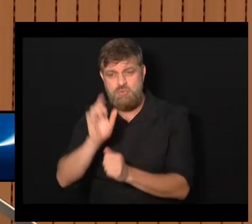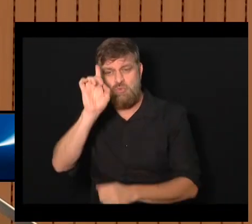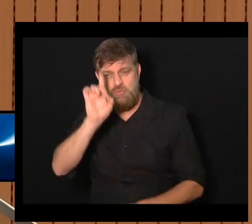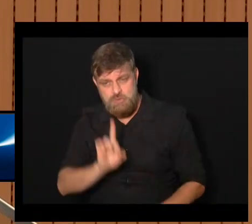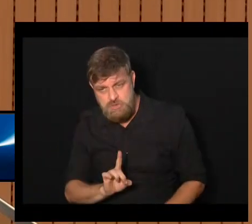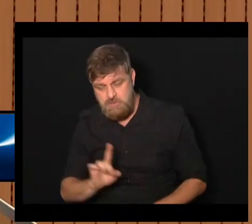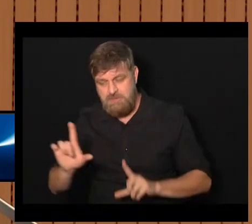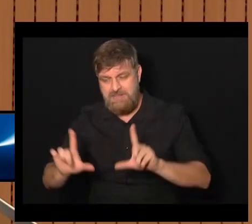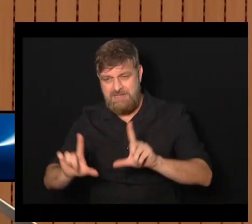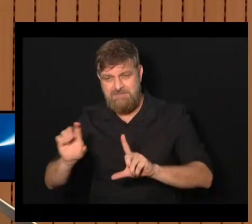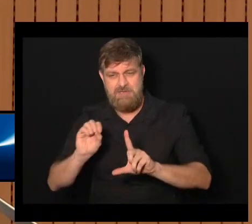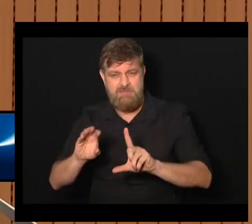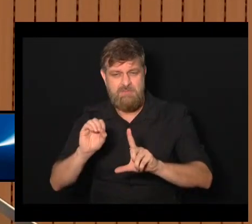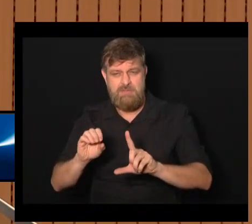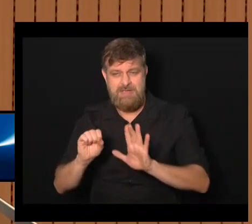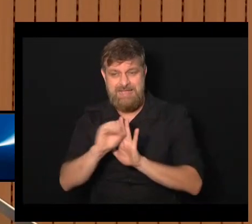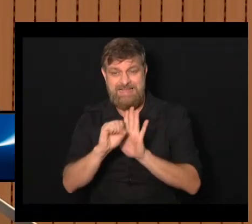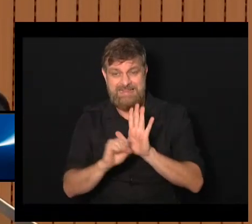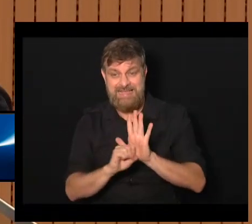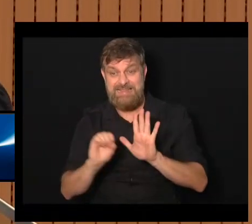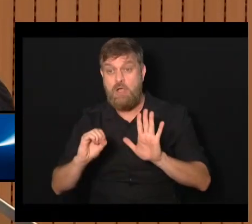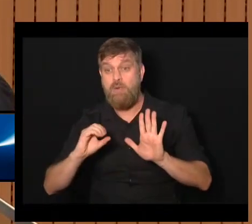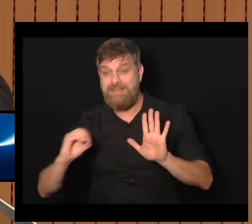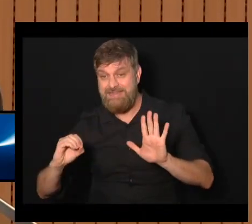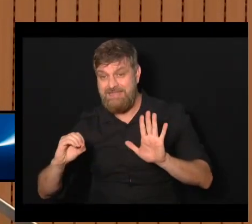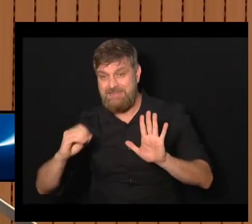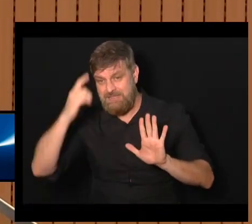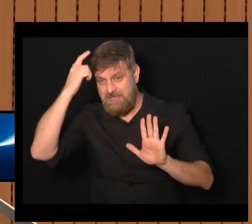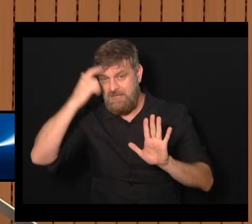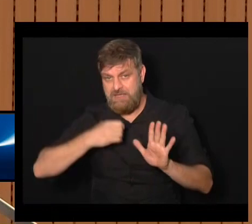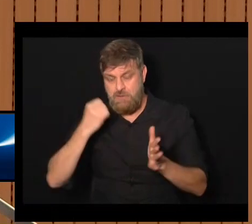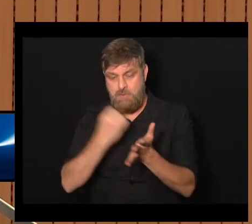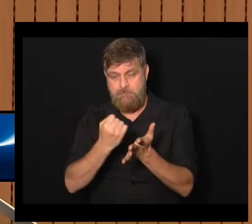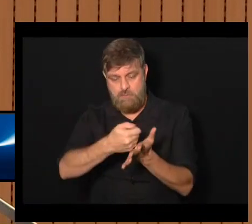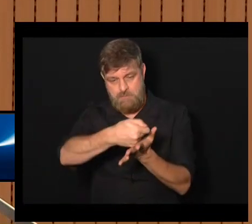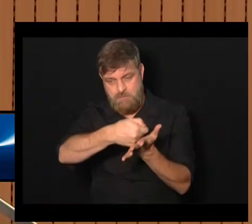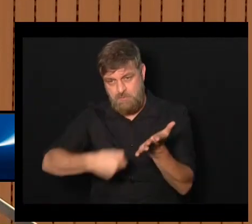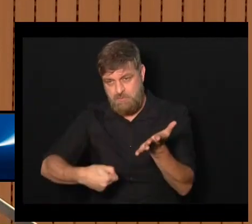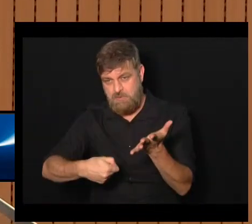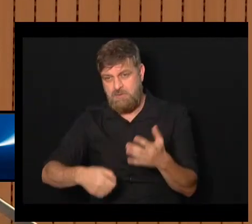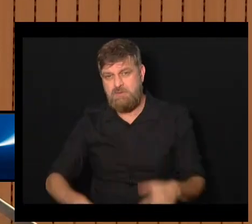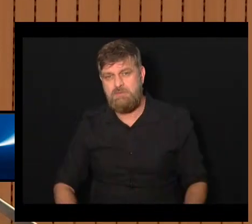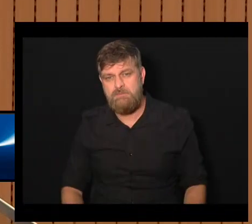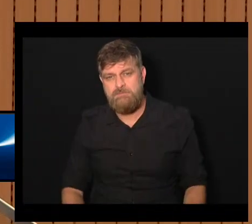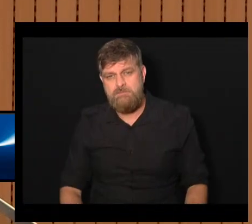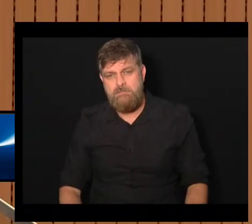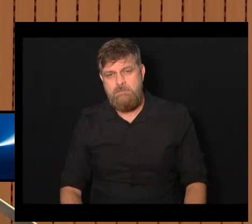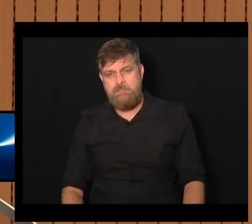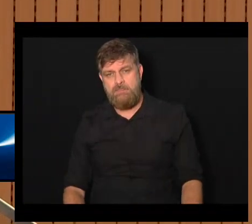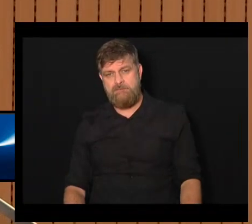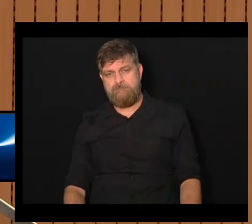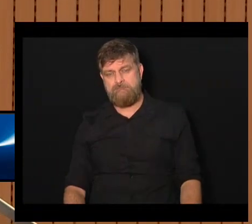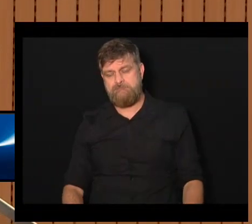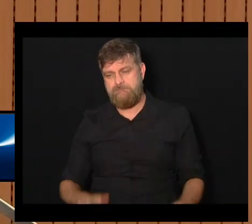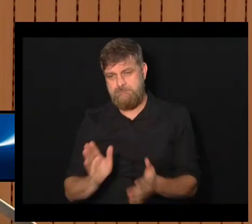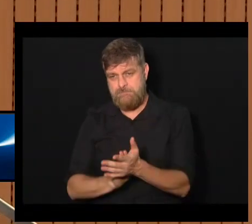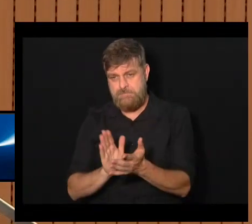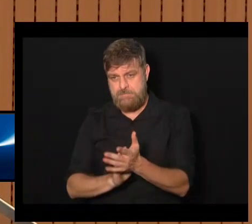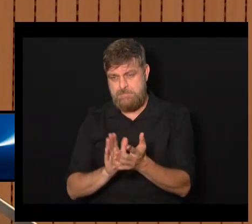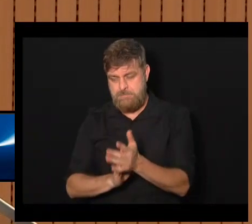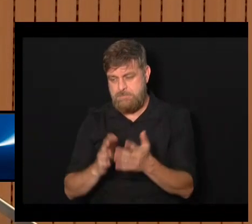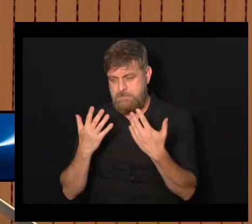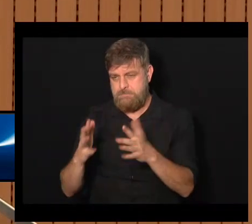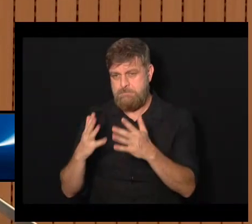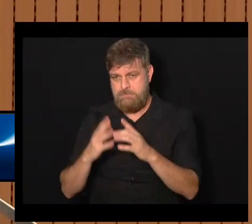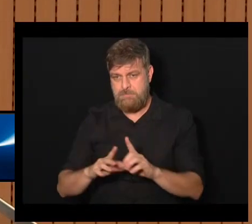diretores, lá pela década de 80. E eu estou protocolando aqui, Paulinho, um voto de aplauso